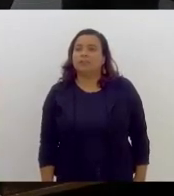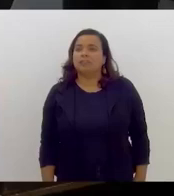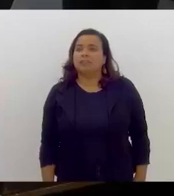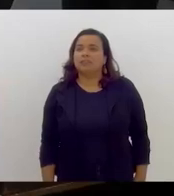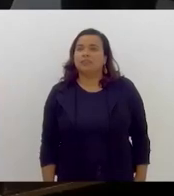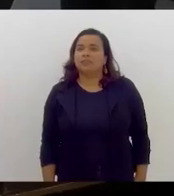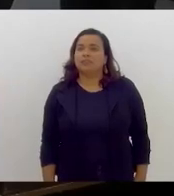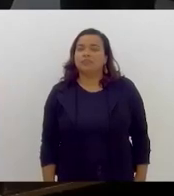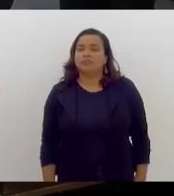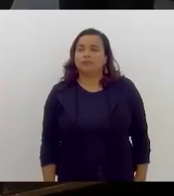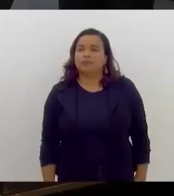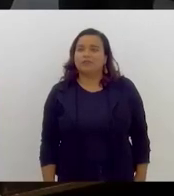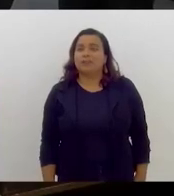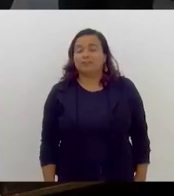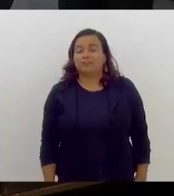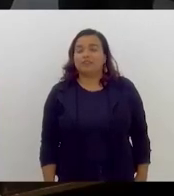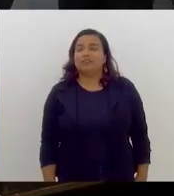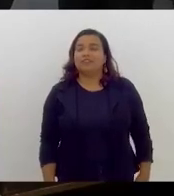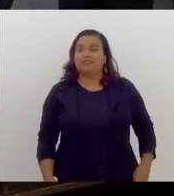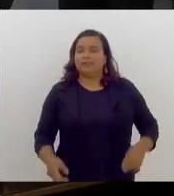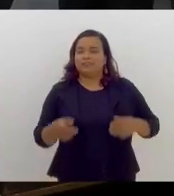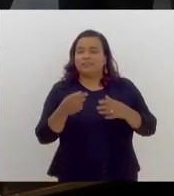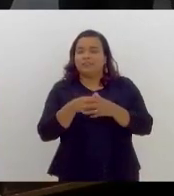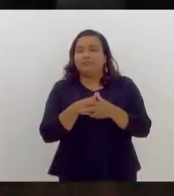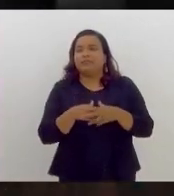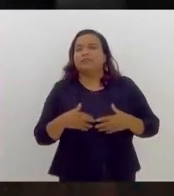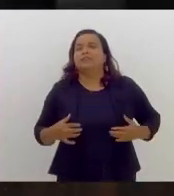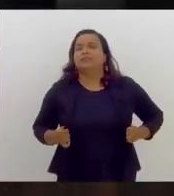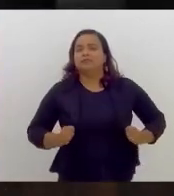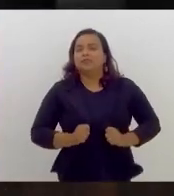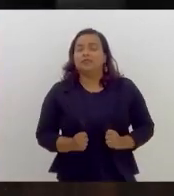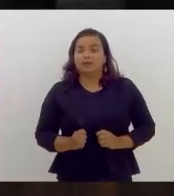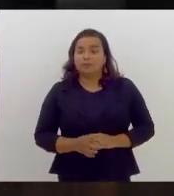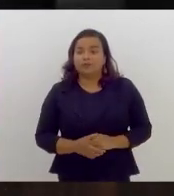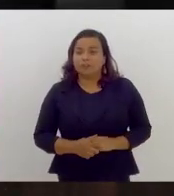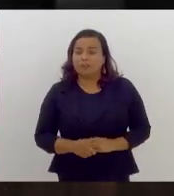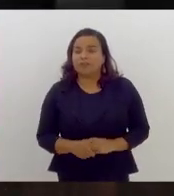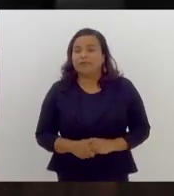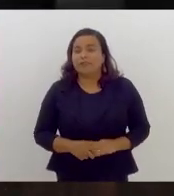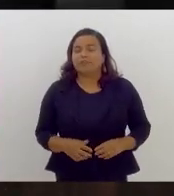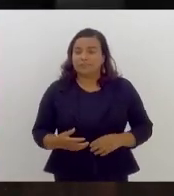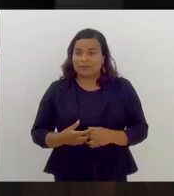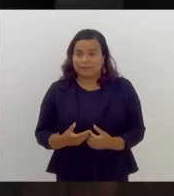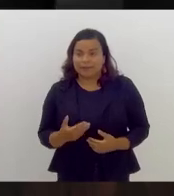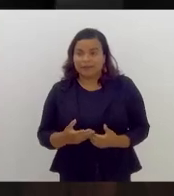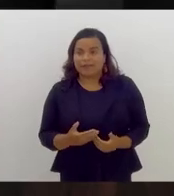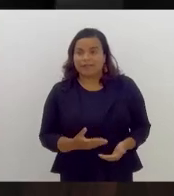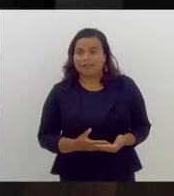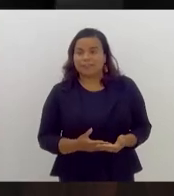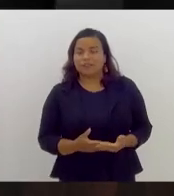Eu peço atenção, senhor, assessoria da mesa.